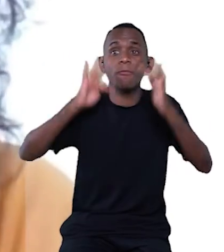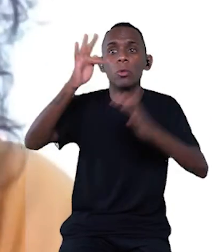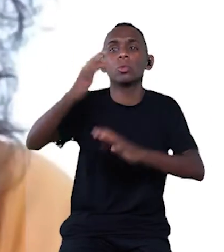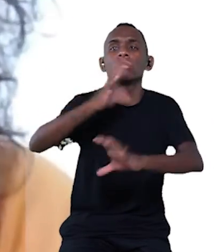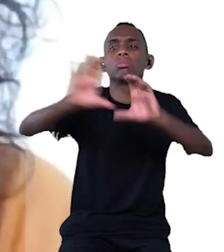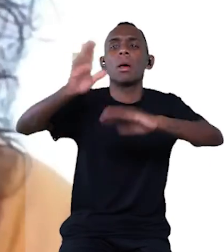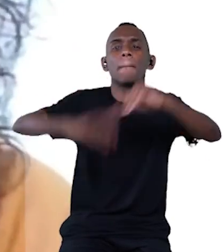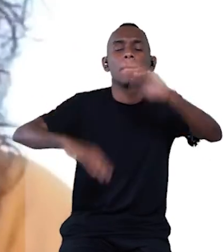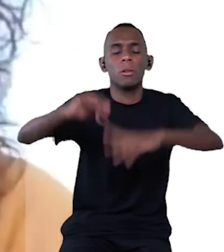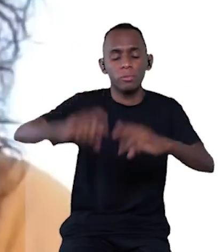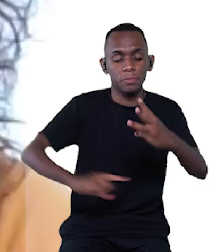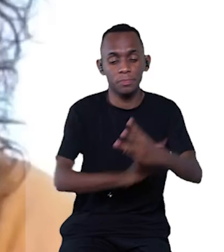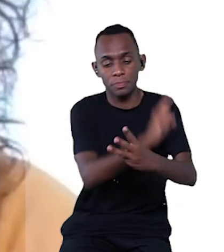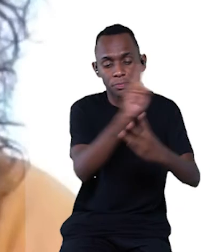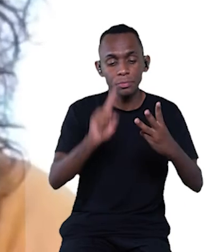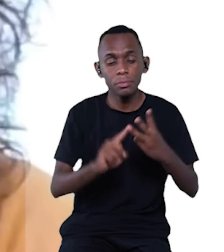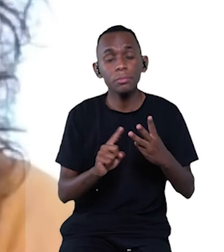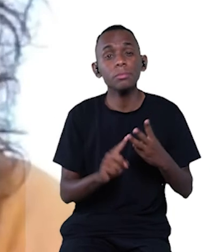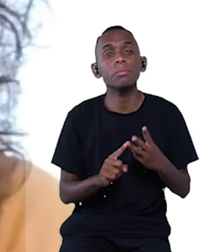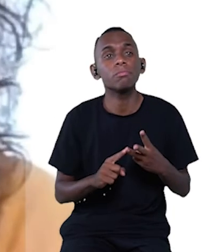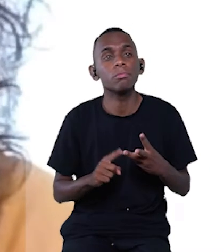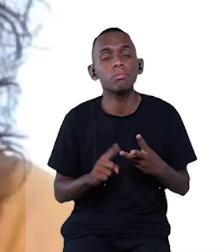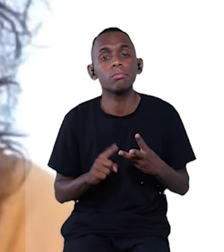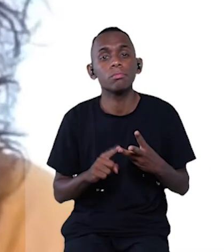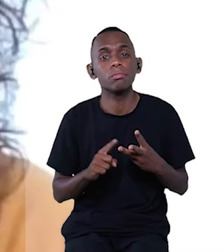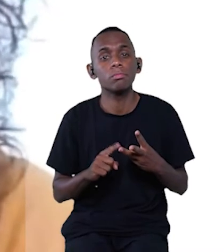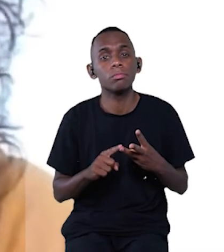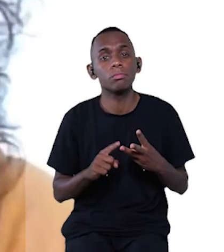ser cantora, e